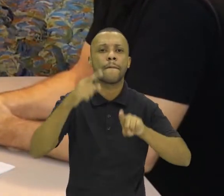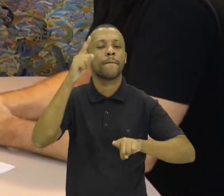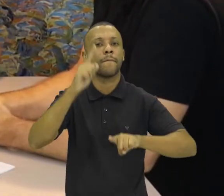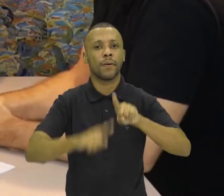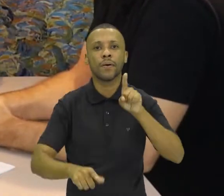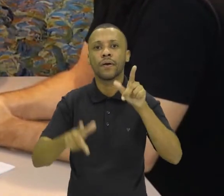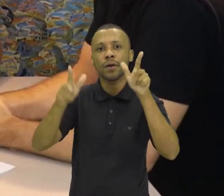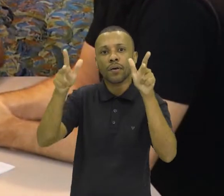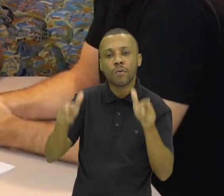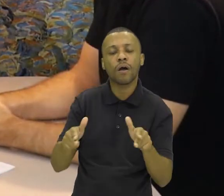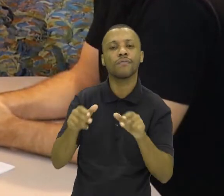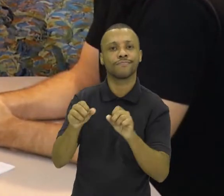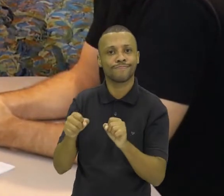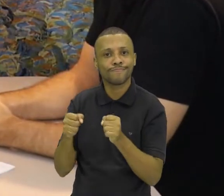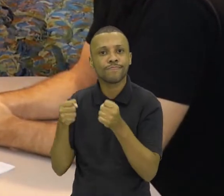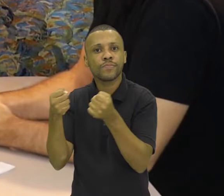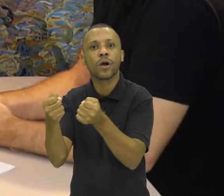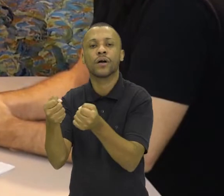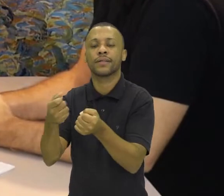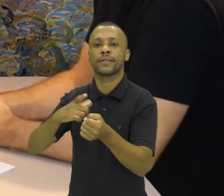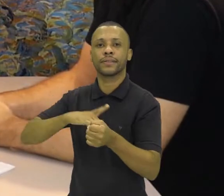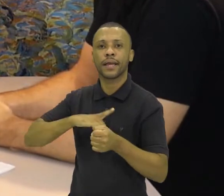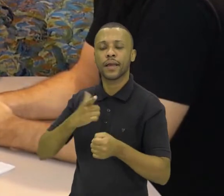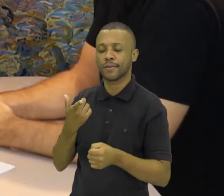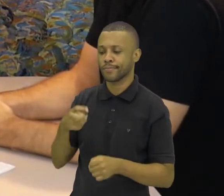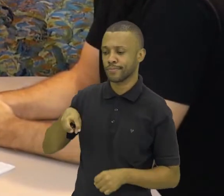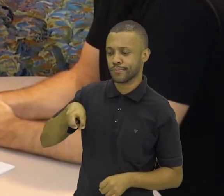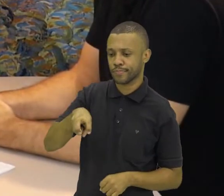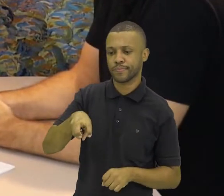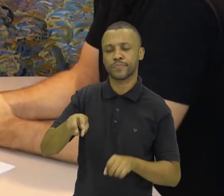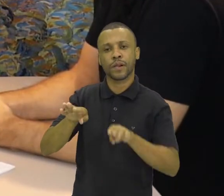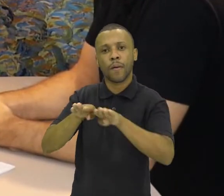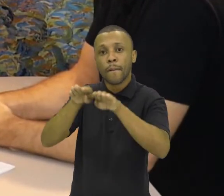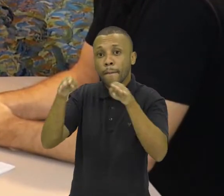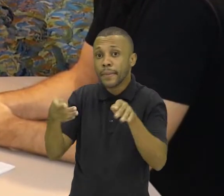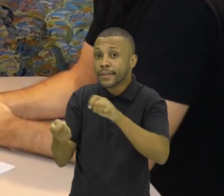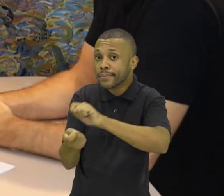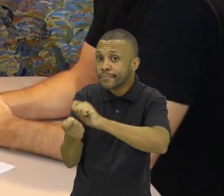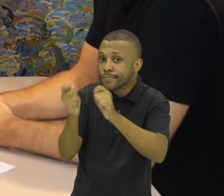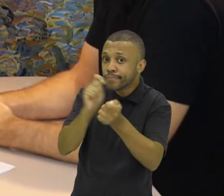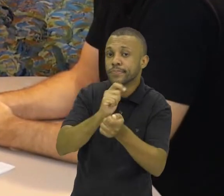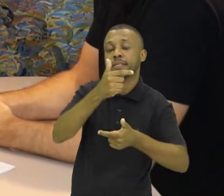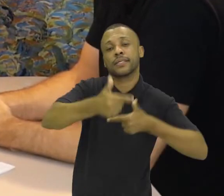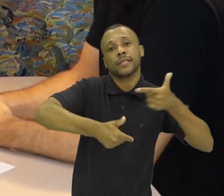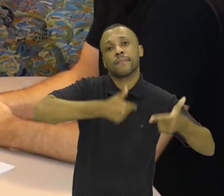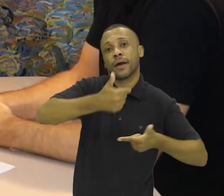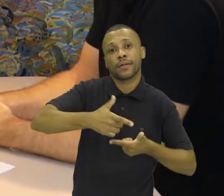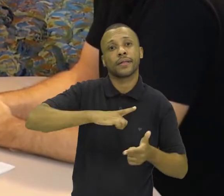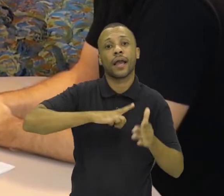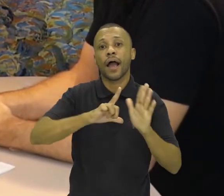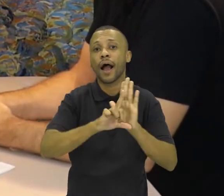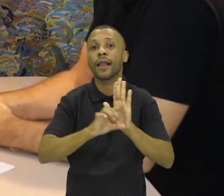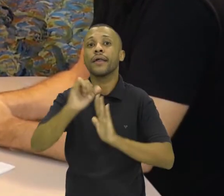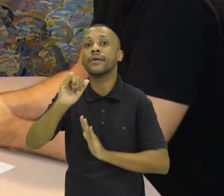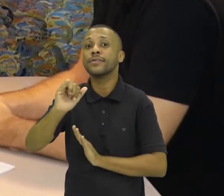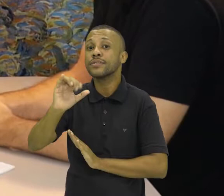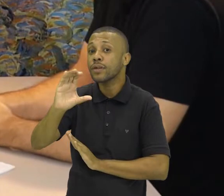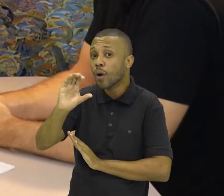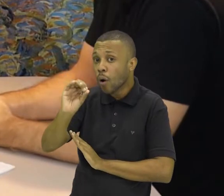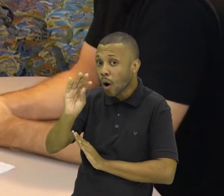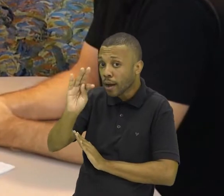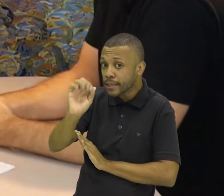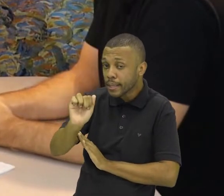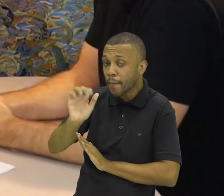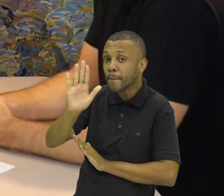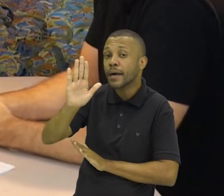como você fez aqui, com todo o conforto até a mesa de trabalho, etc, etc. Existe a lei de cotas, mas a lei de cotas, por vezes, não